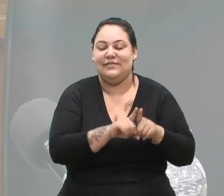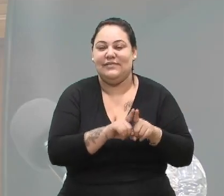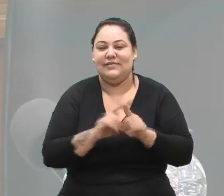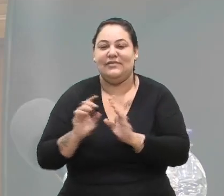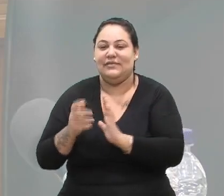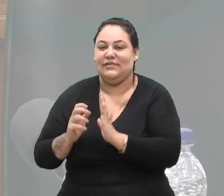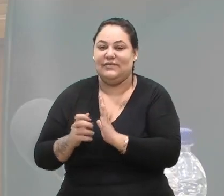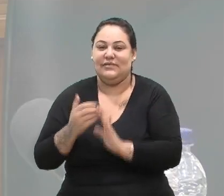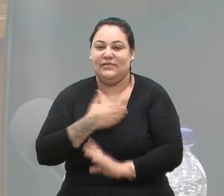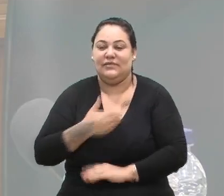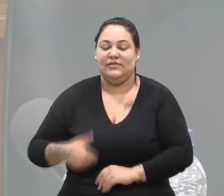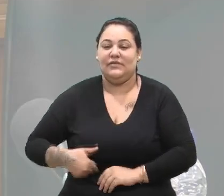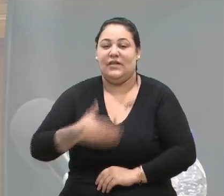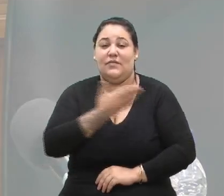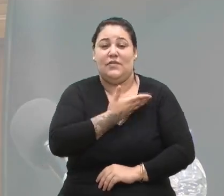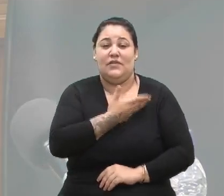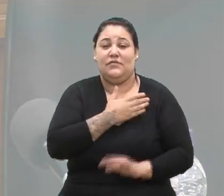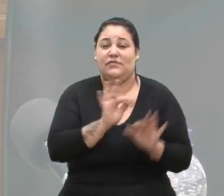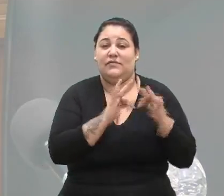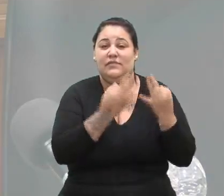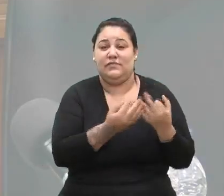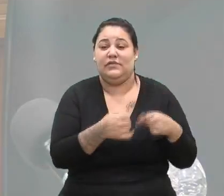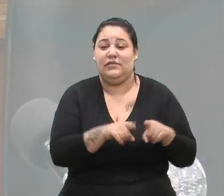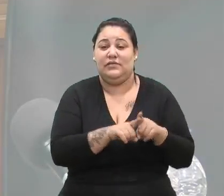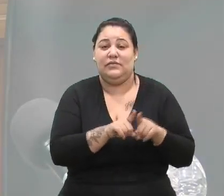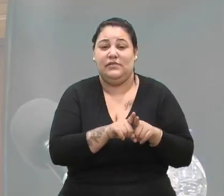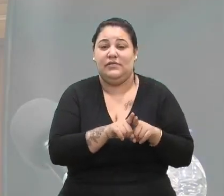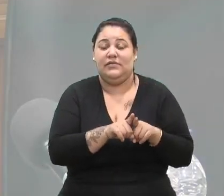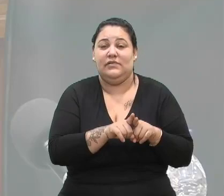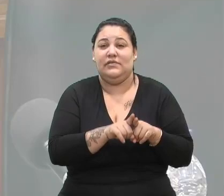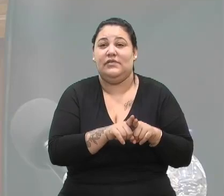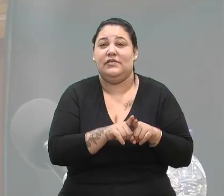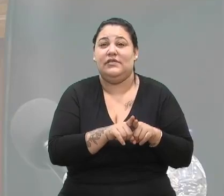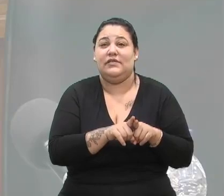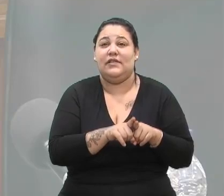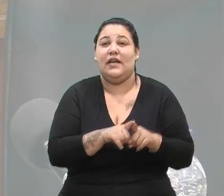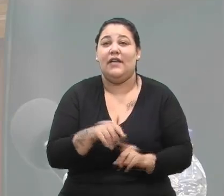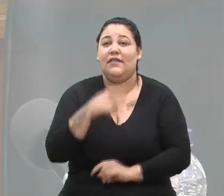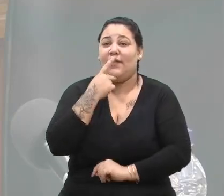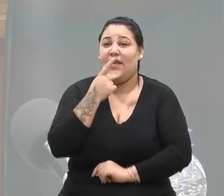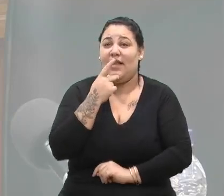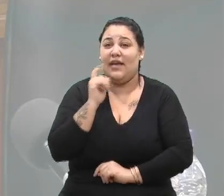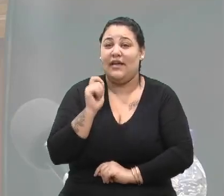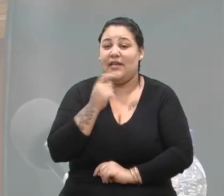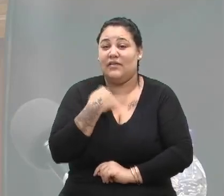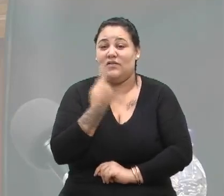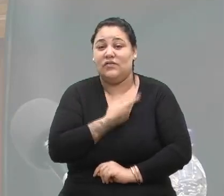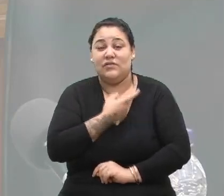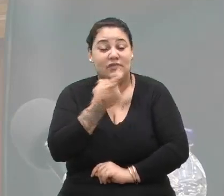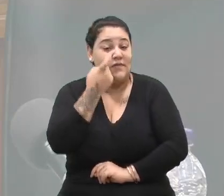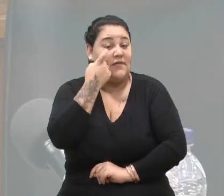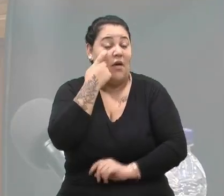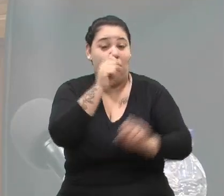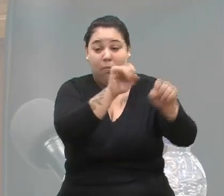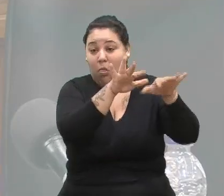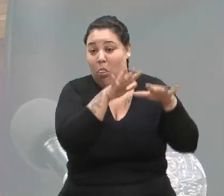aos amigos, aos familiares. E dizer que quando a gente vê esse plenário aqui